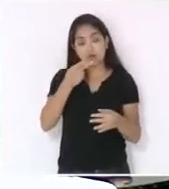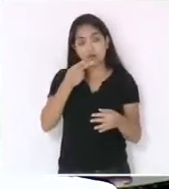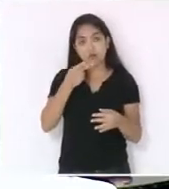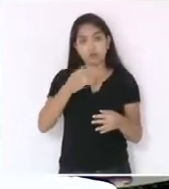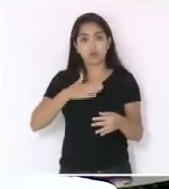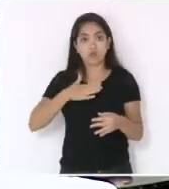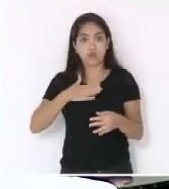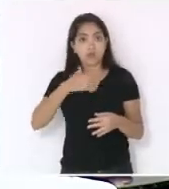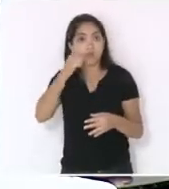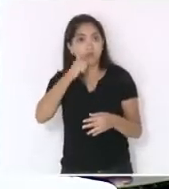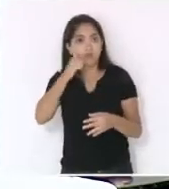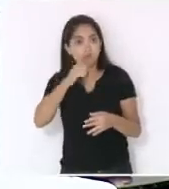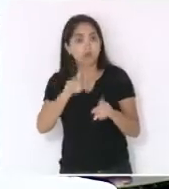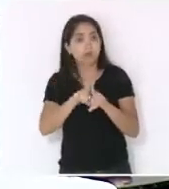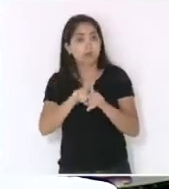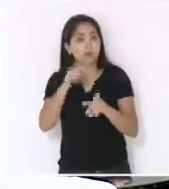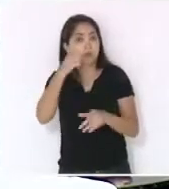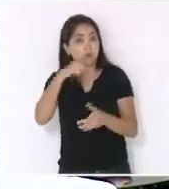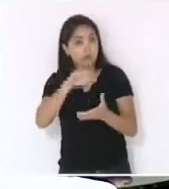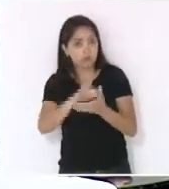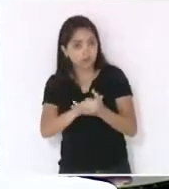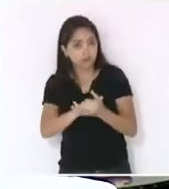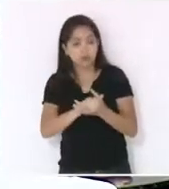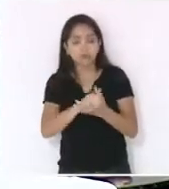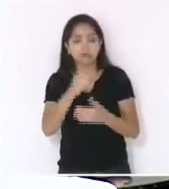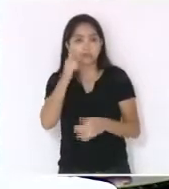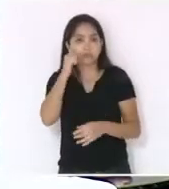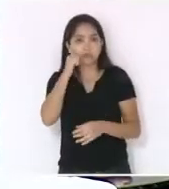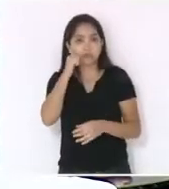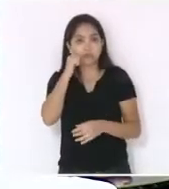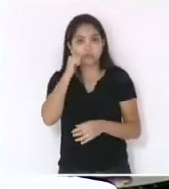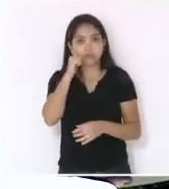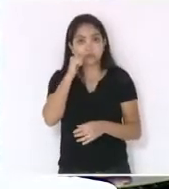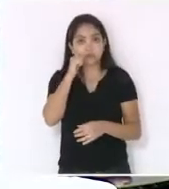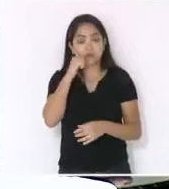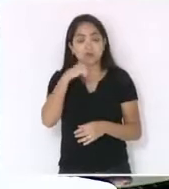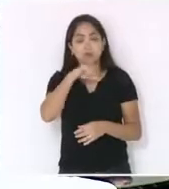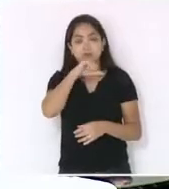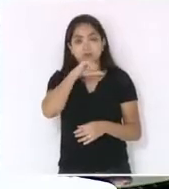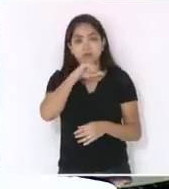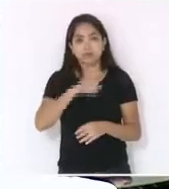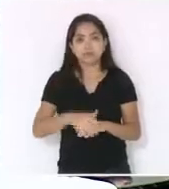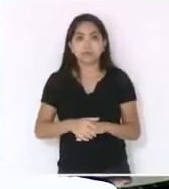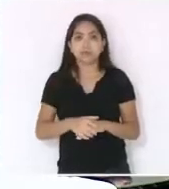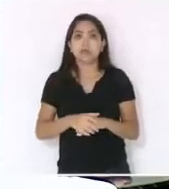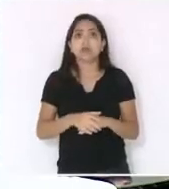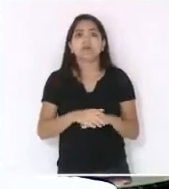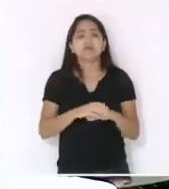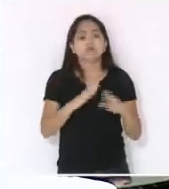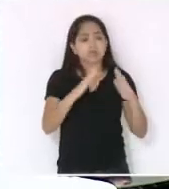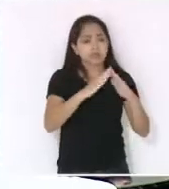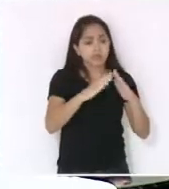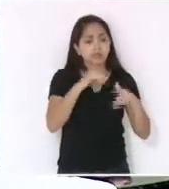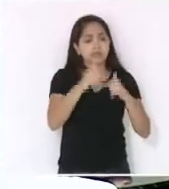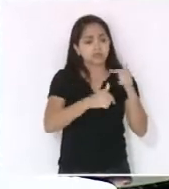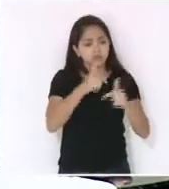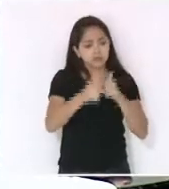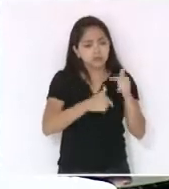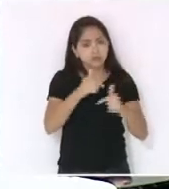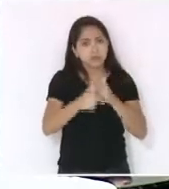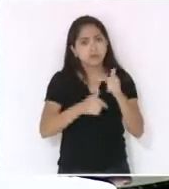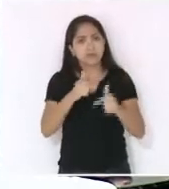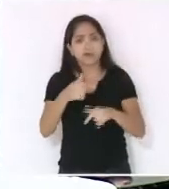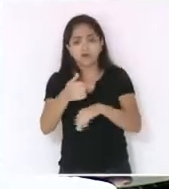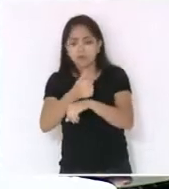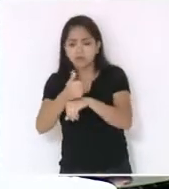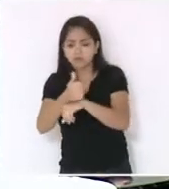mulher e como mãe. Nós somos mulheres, somos donas de casa, somos profissionais atuando nas mais diversas áreas